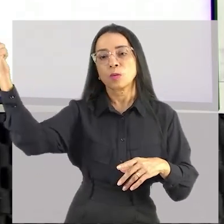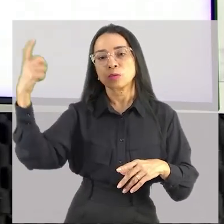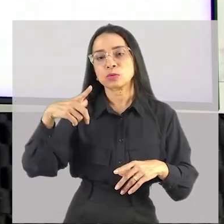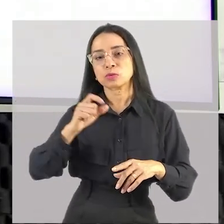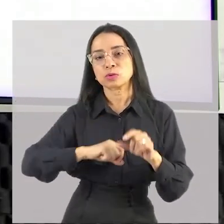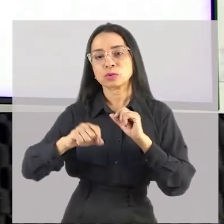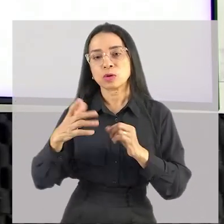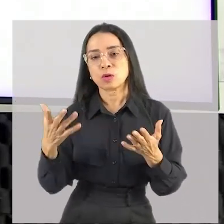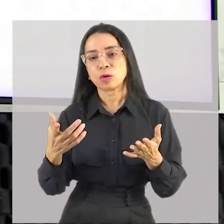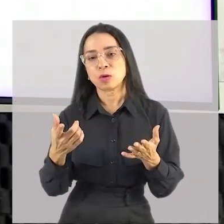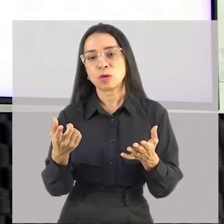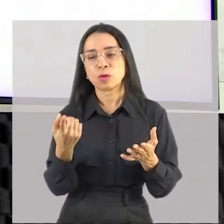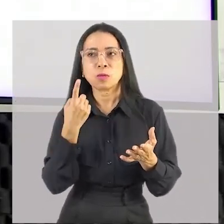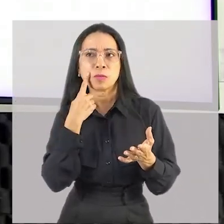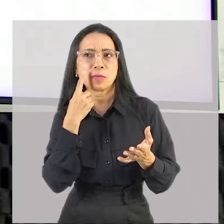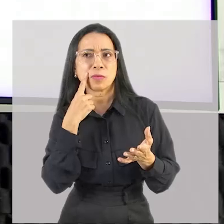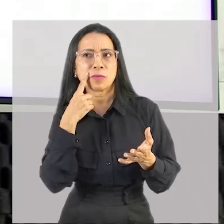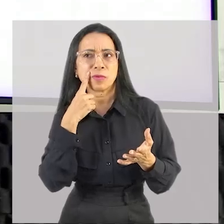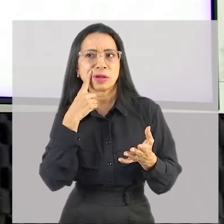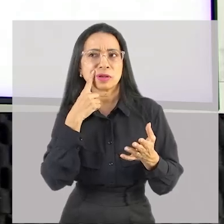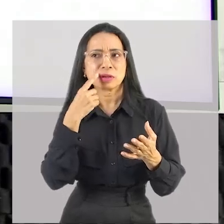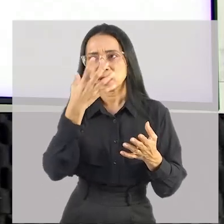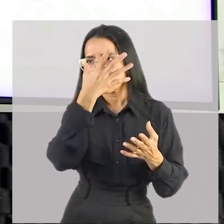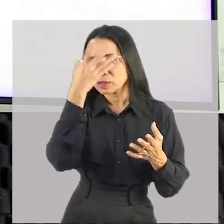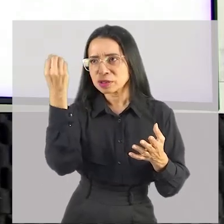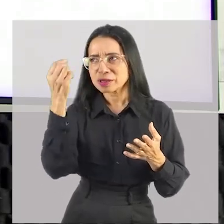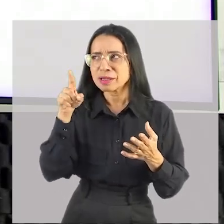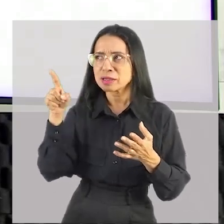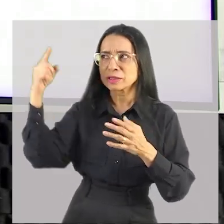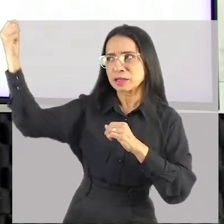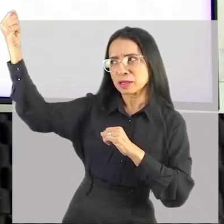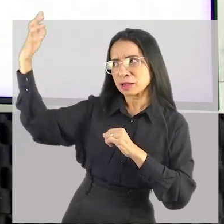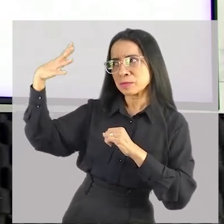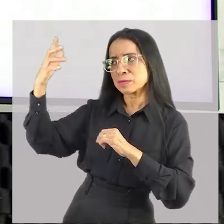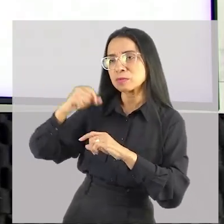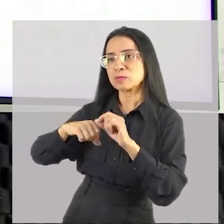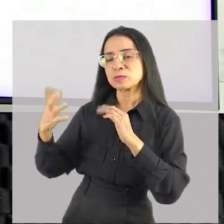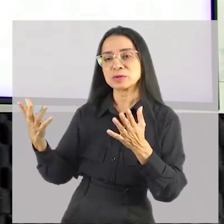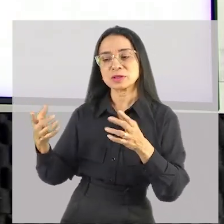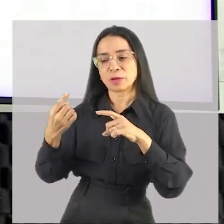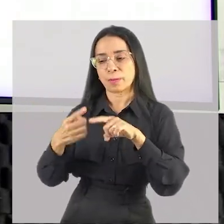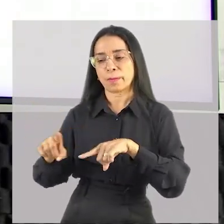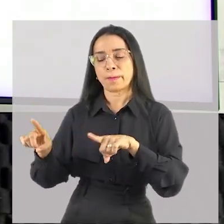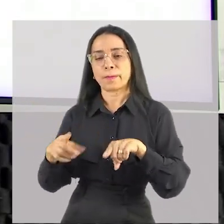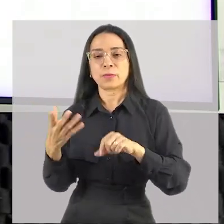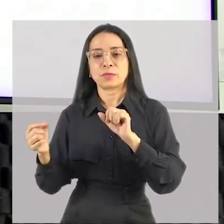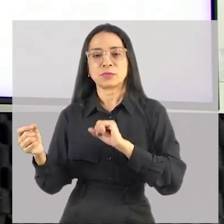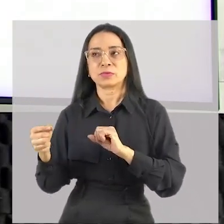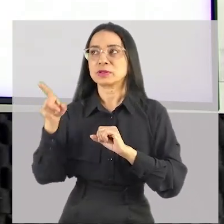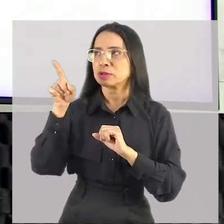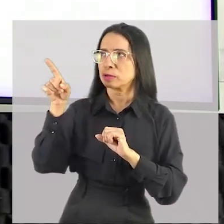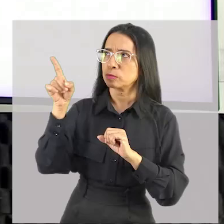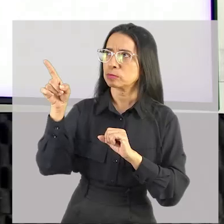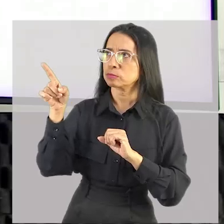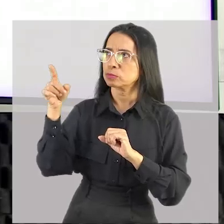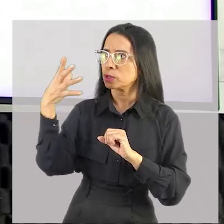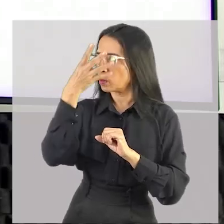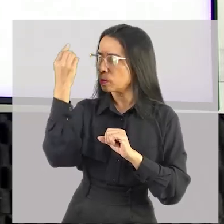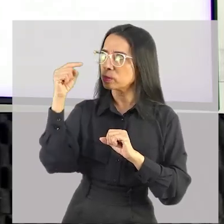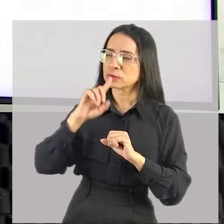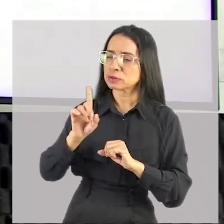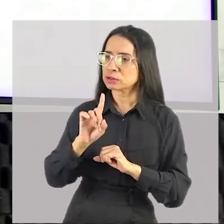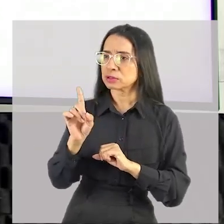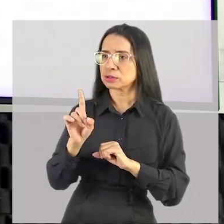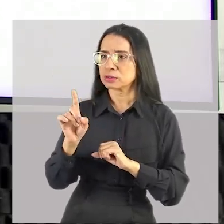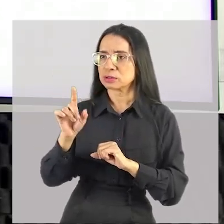não esquece e me ilumina. Você chega para o sol, é a letra de uma canção, chega para o sol e diz que é para ele não esquecer. A lua